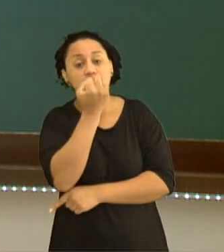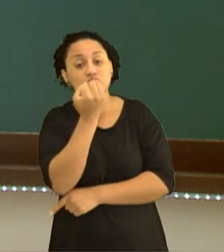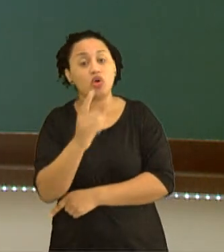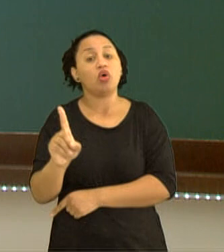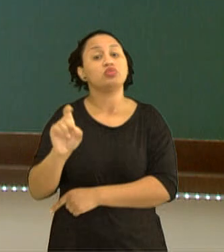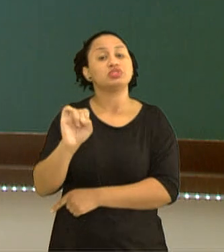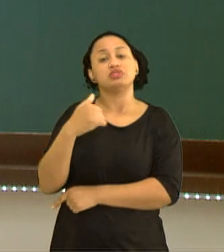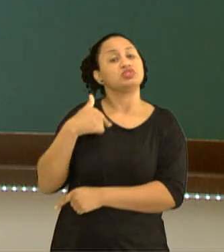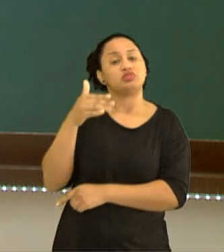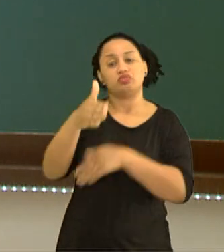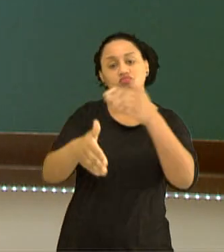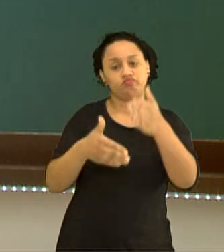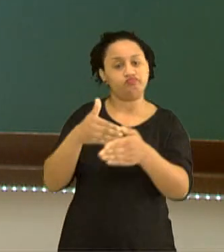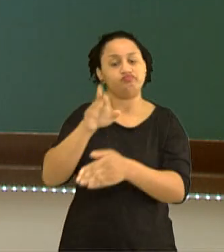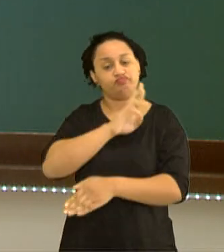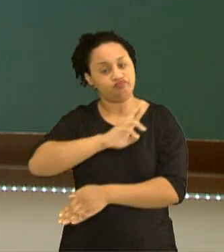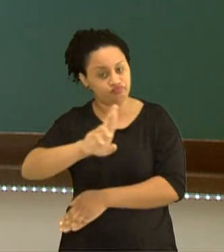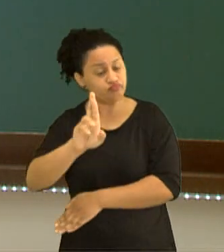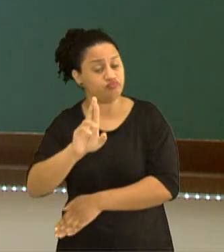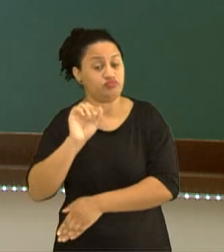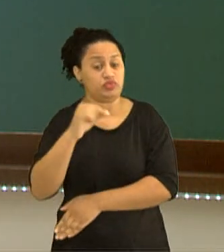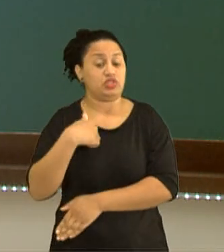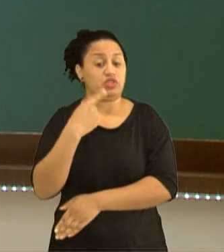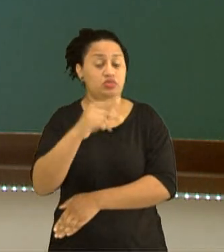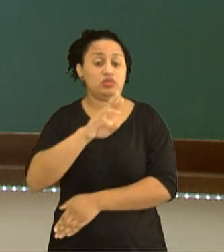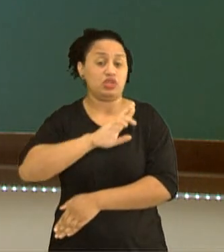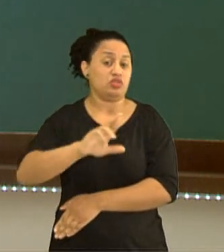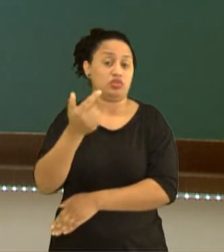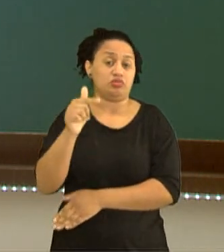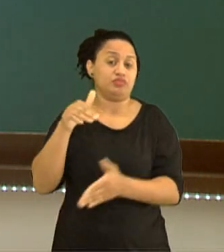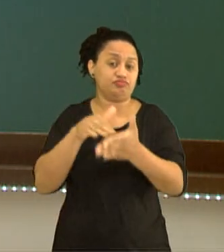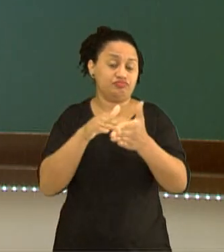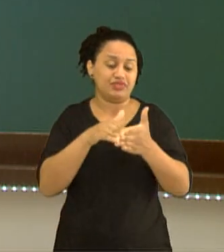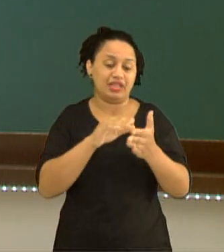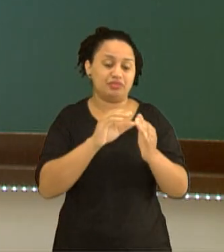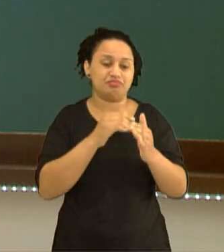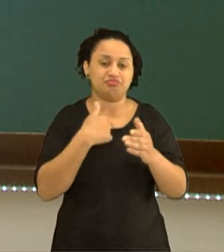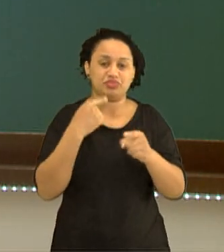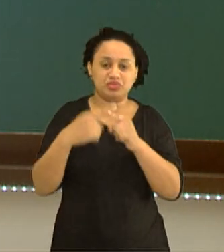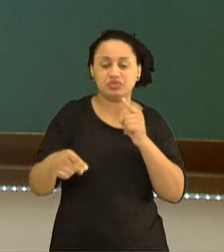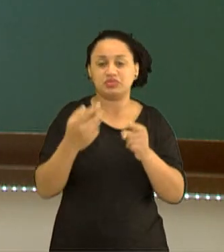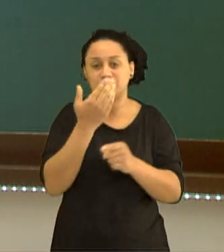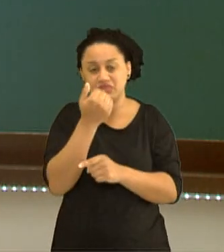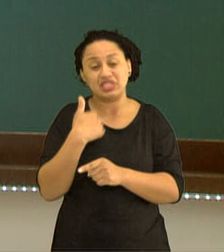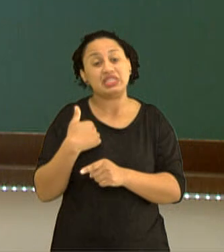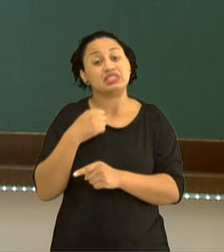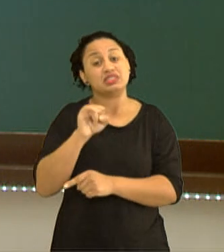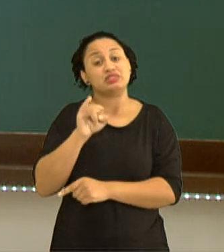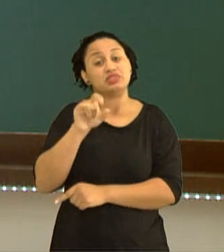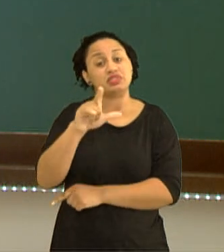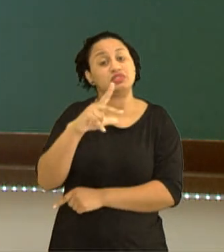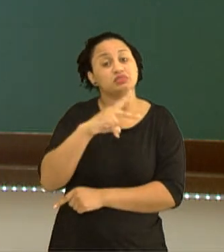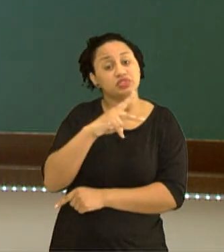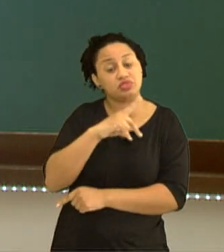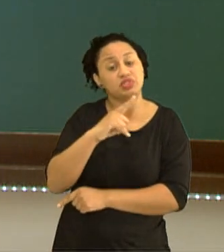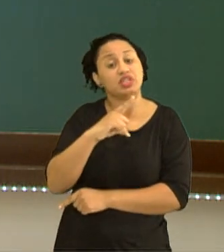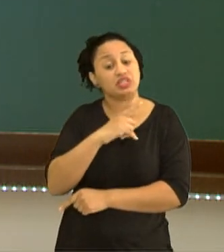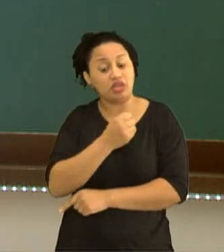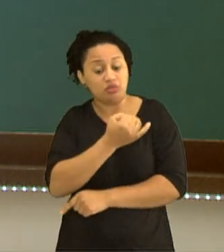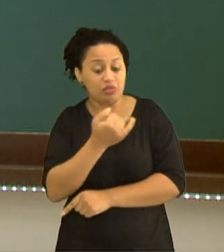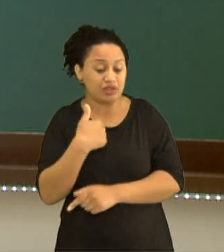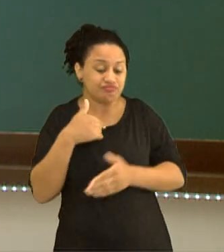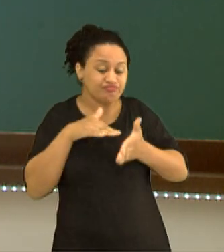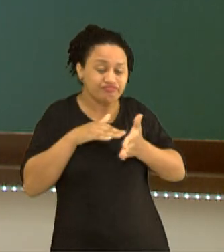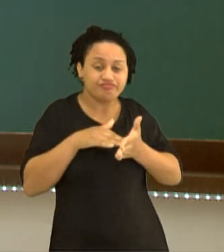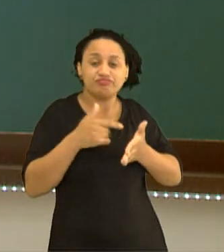você não é religioso, ou sua religião não tem restrição alimentar, se você em particular tem alguma restrição alimentar, e se